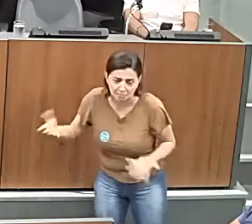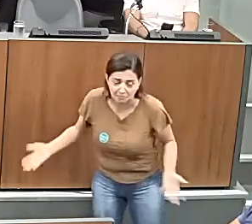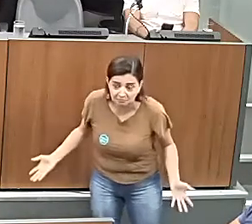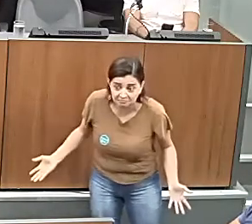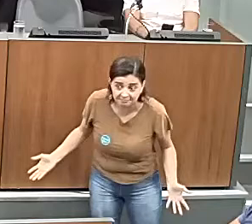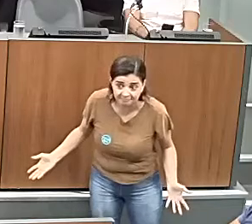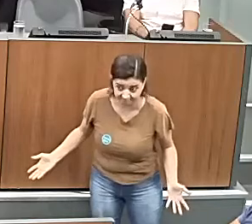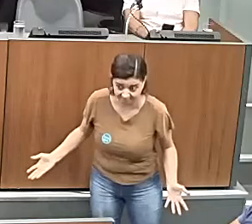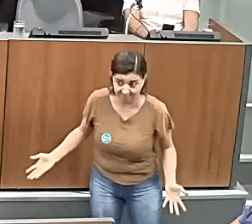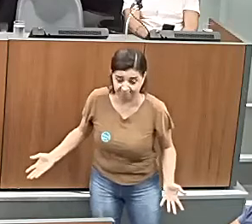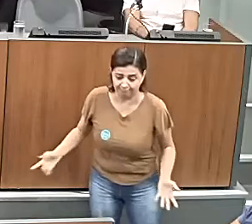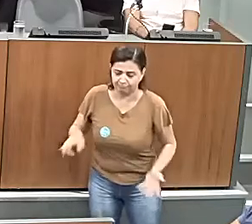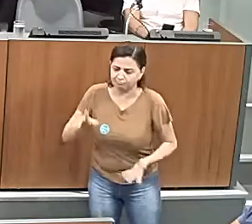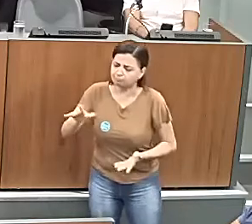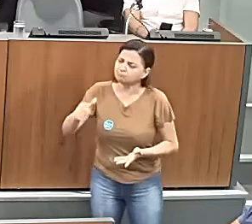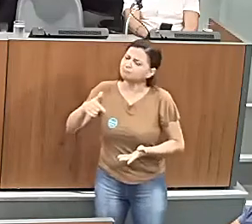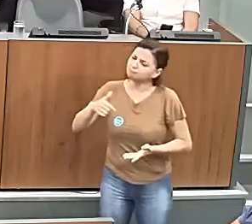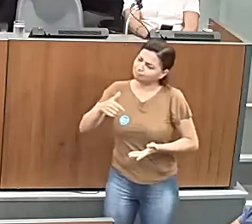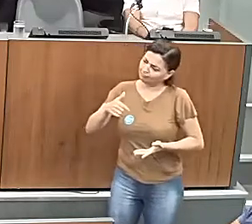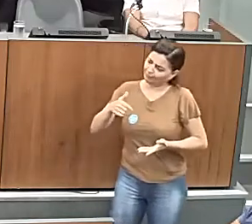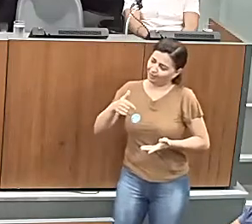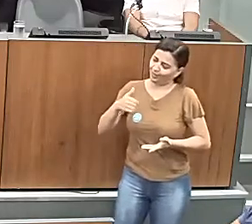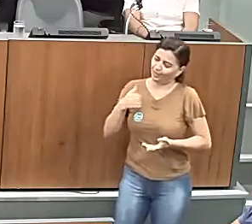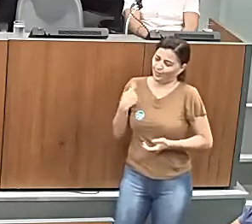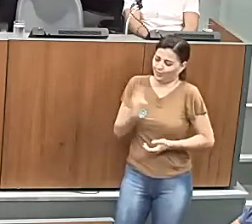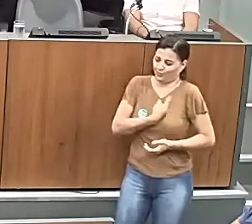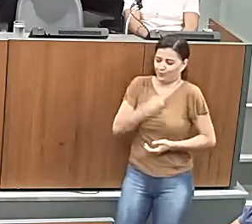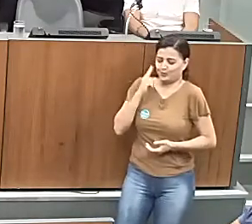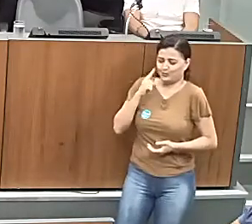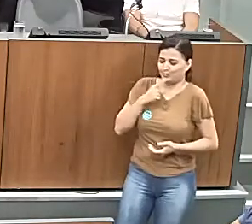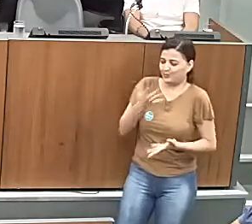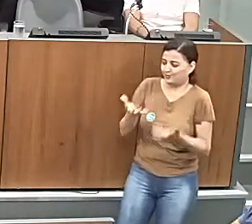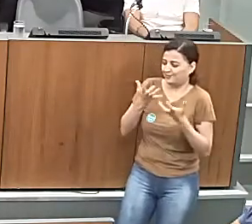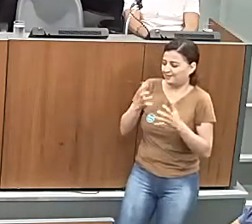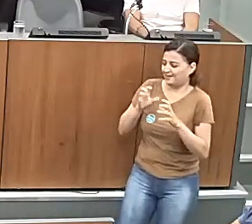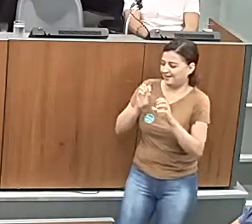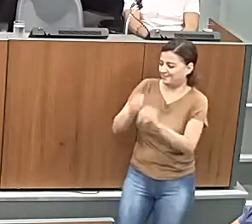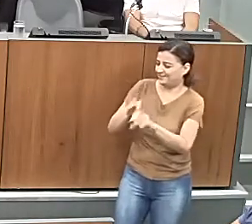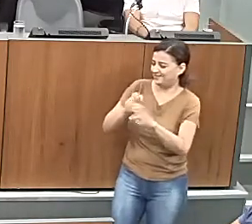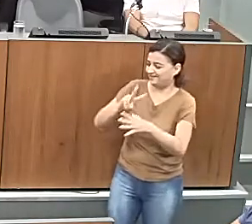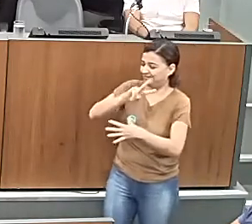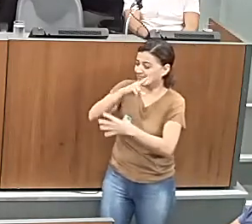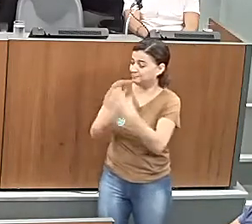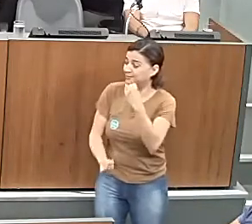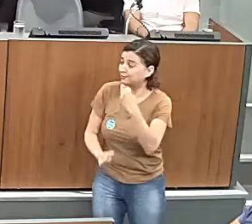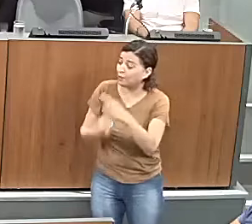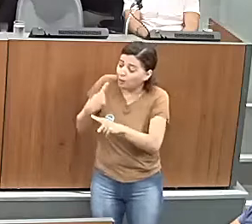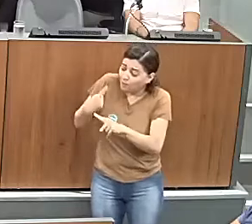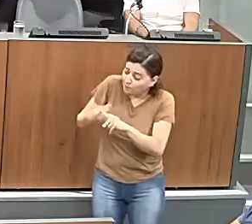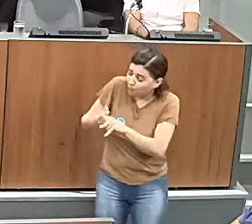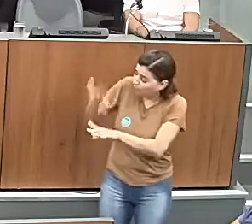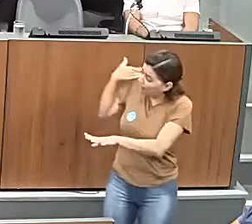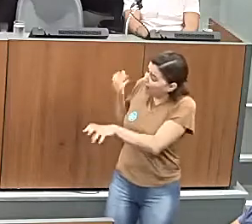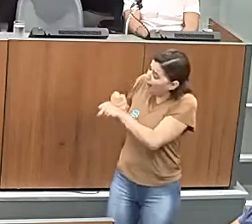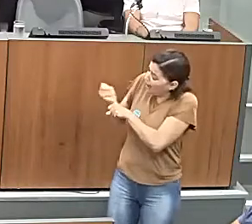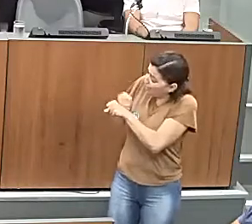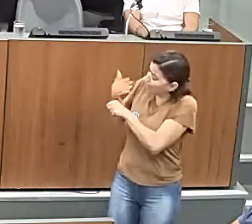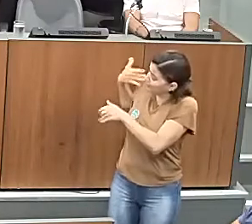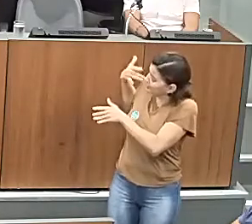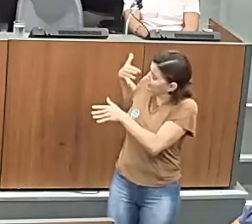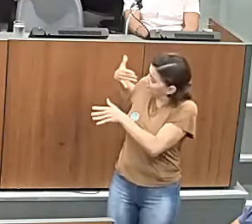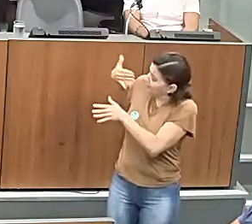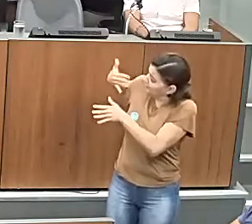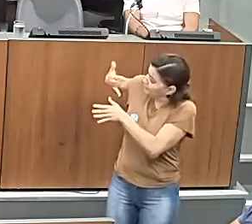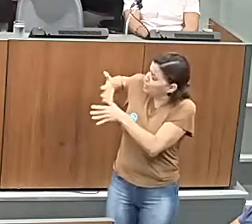elas realmente sabem o que eu sei que é melhor para a minha educação? Então, nós, surdos,